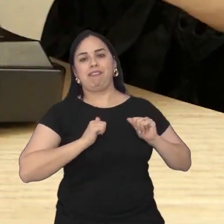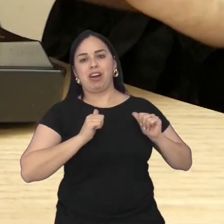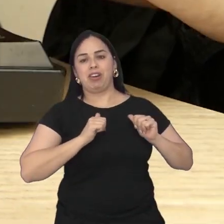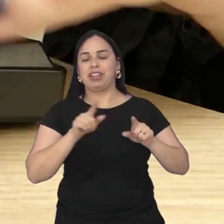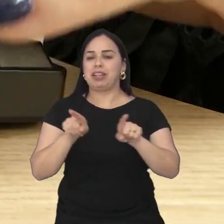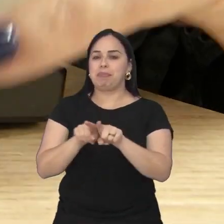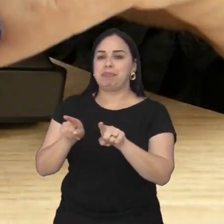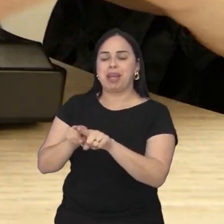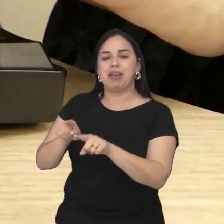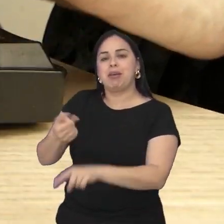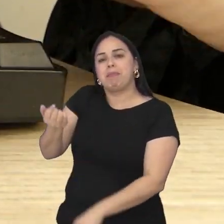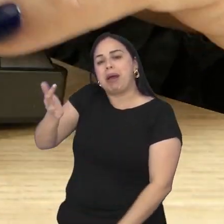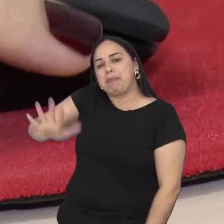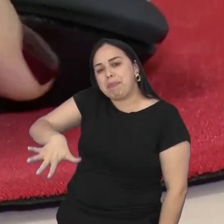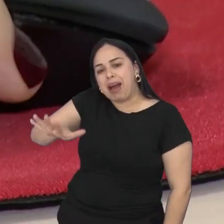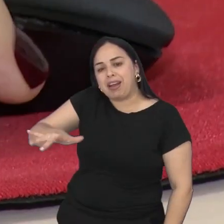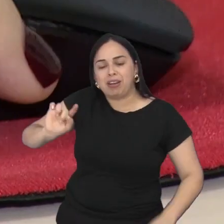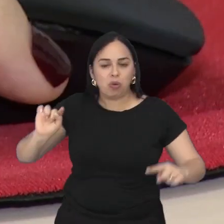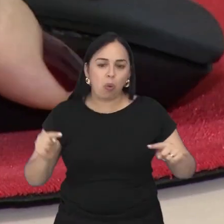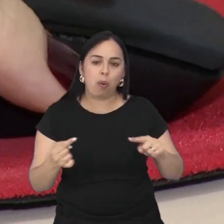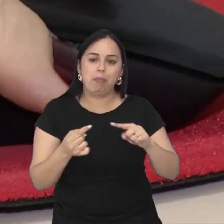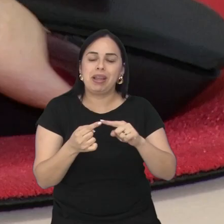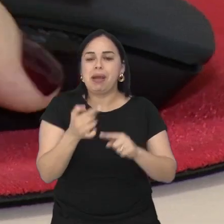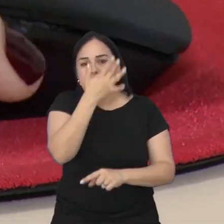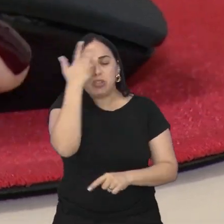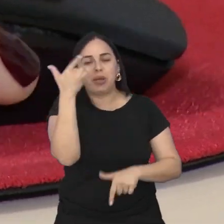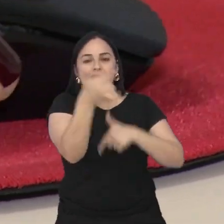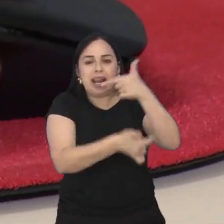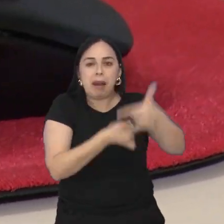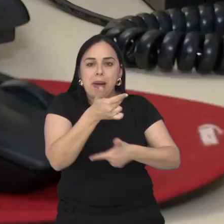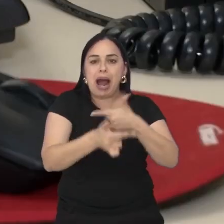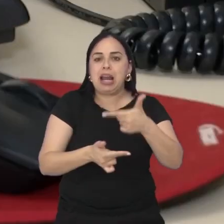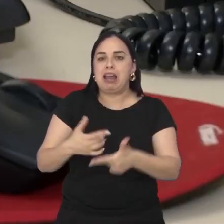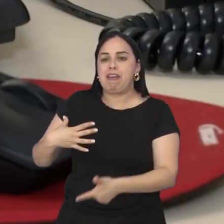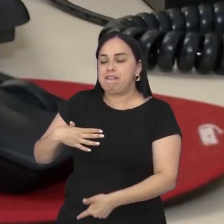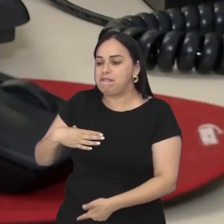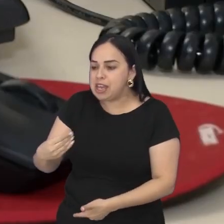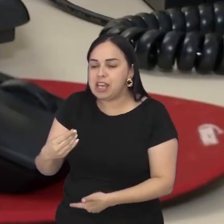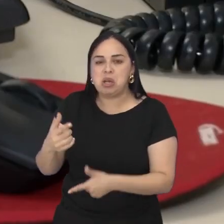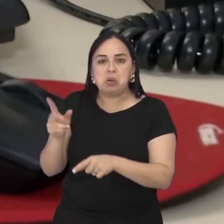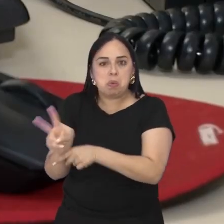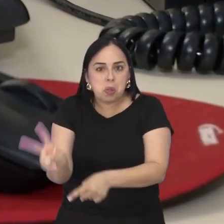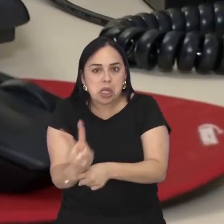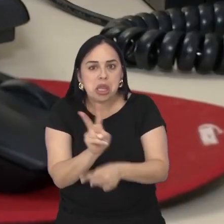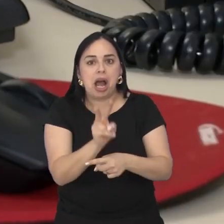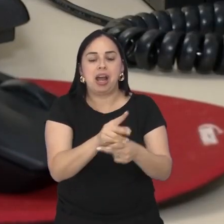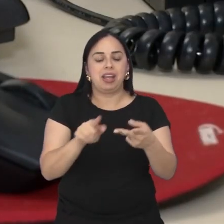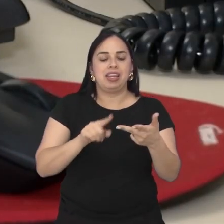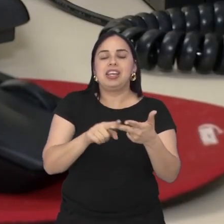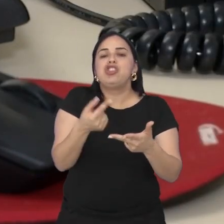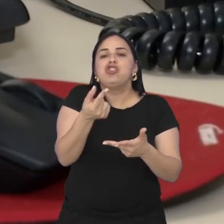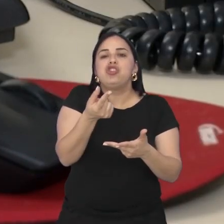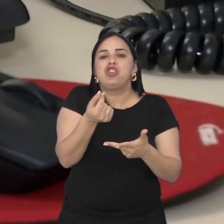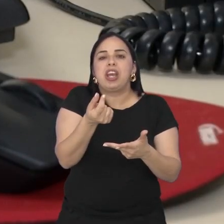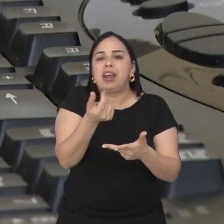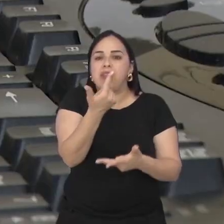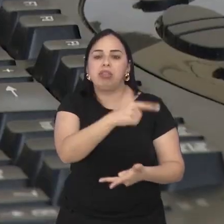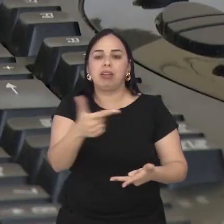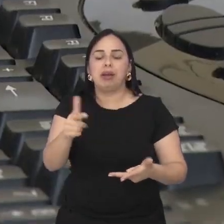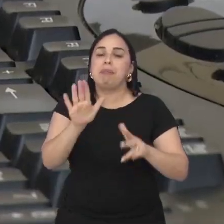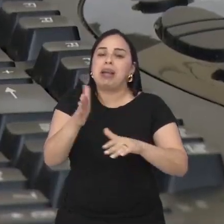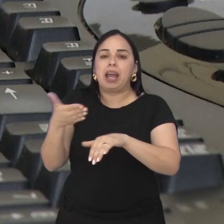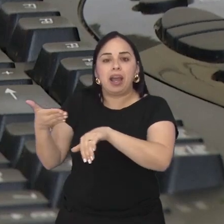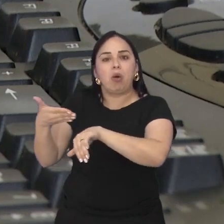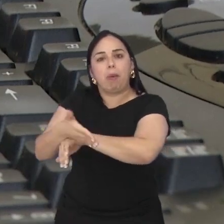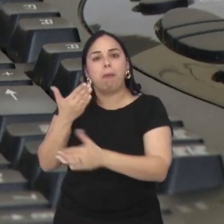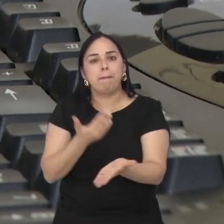preço baixo. Essa parece ser a combinação perfeita para quem trabalha, tem filhos e pouco recurso financeiro para investir, mas